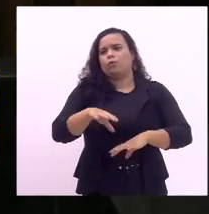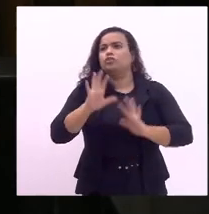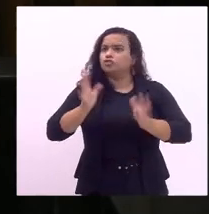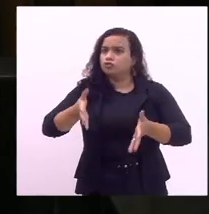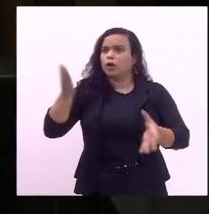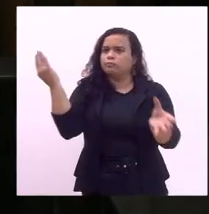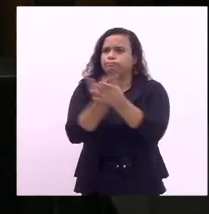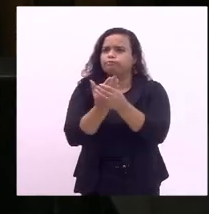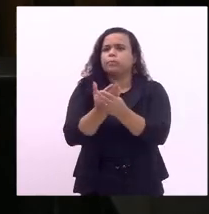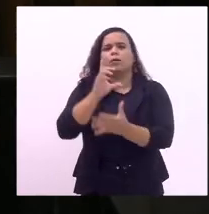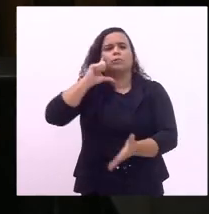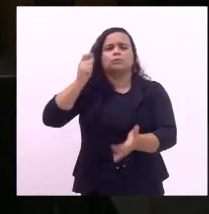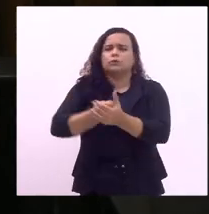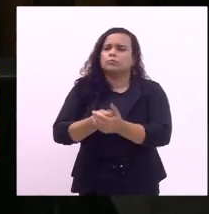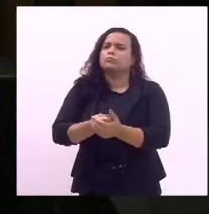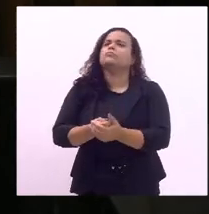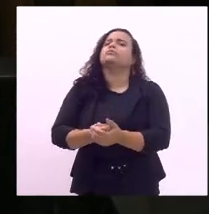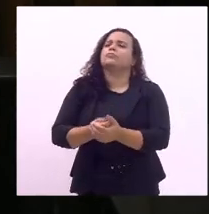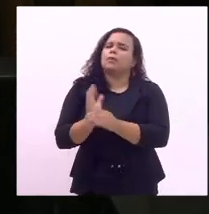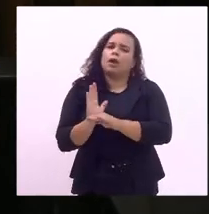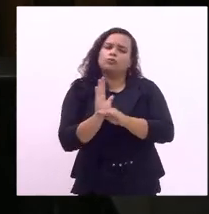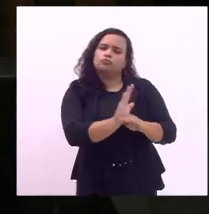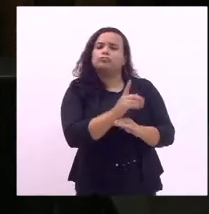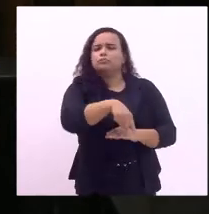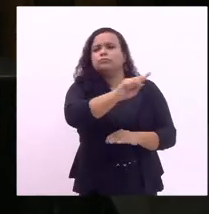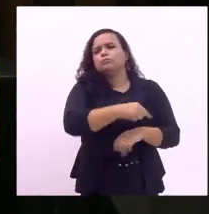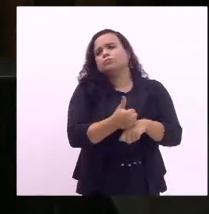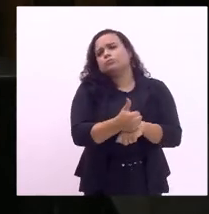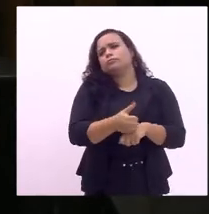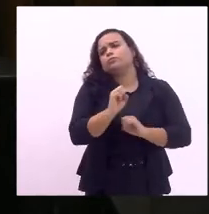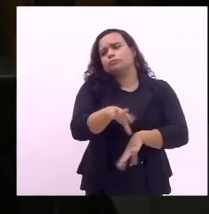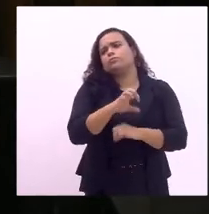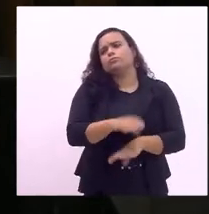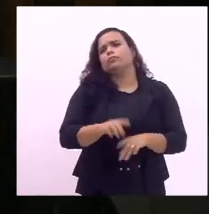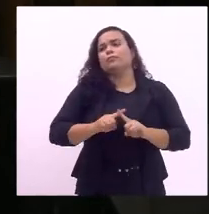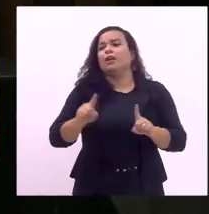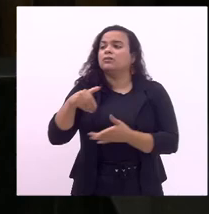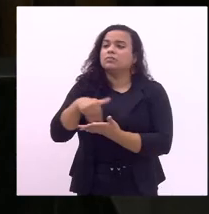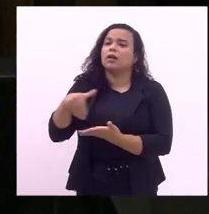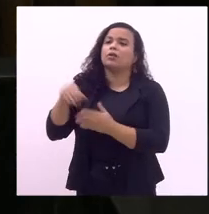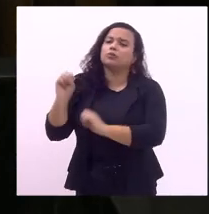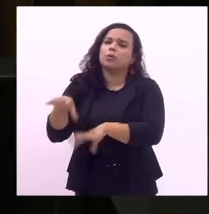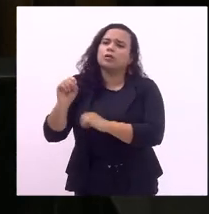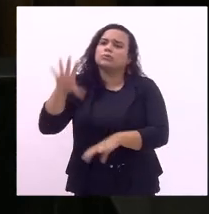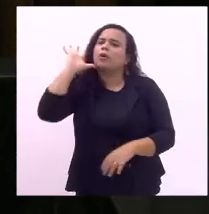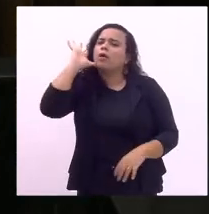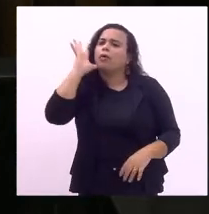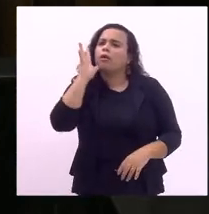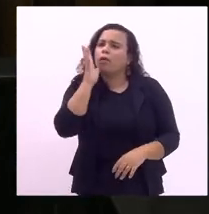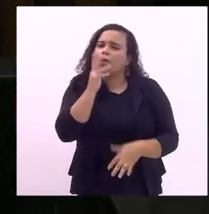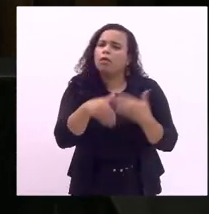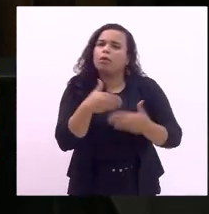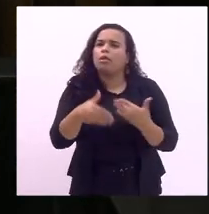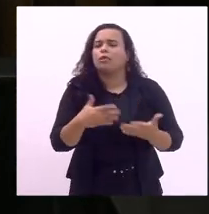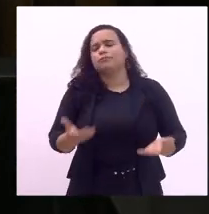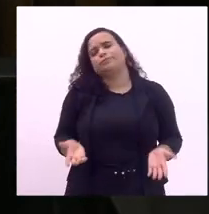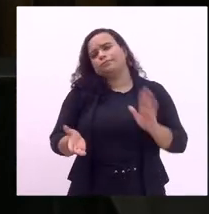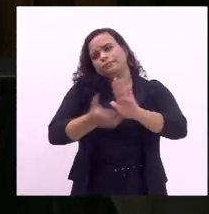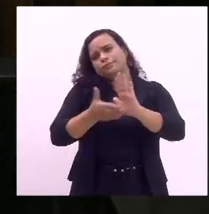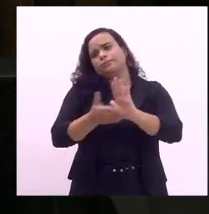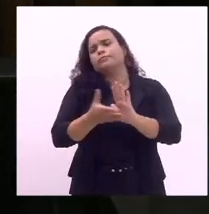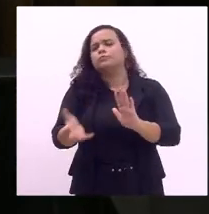a favor dos profissionais de educação garantindo esse direito. E a SEDUC demora em encaminhar isso. Eu quero fazer uma